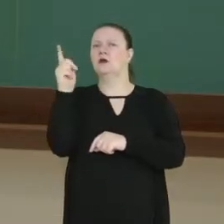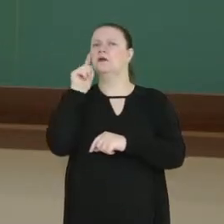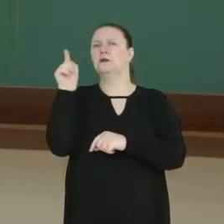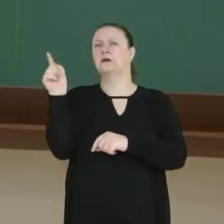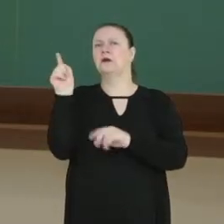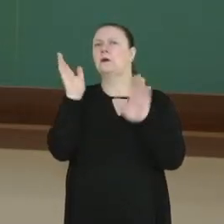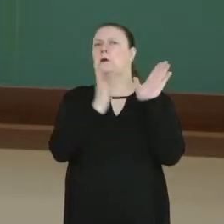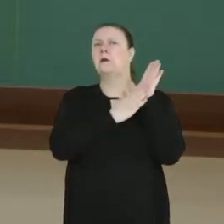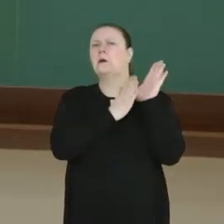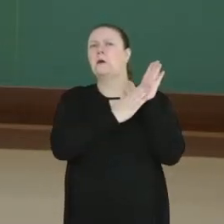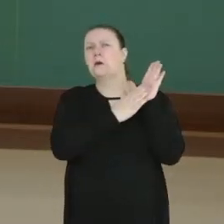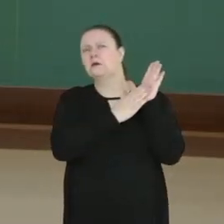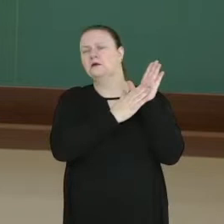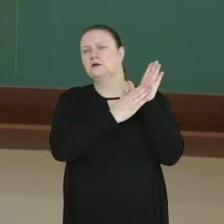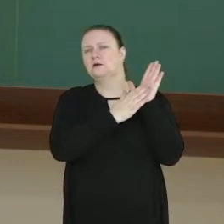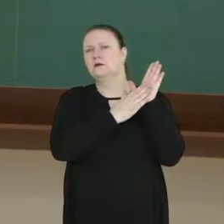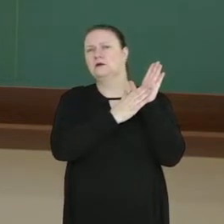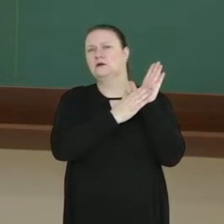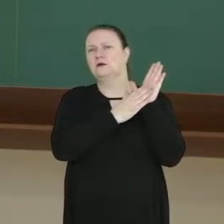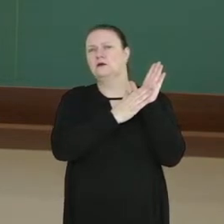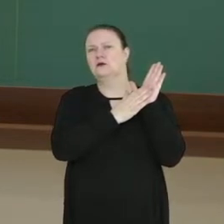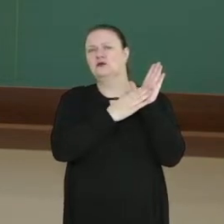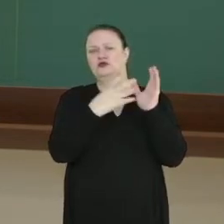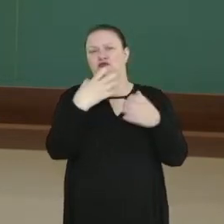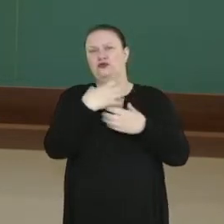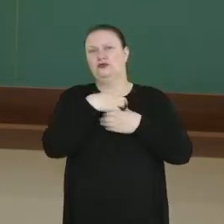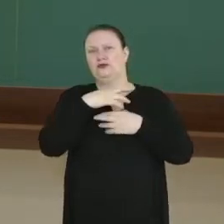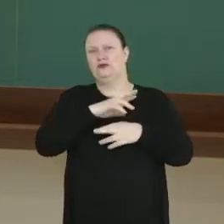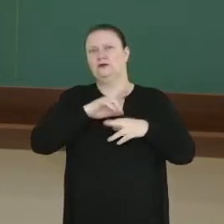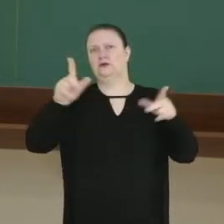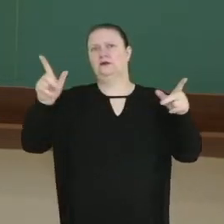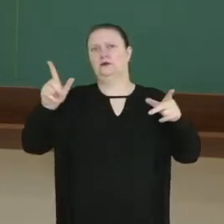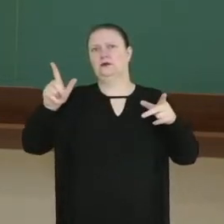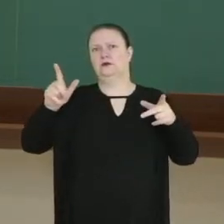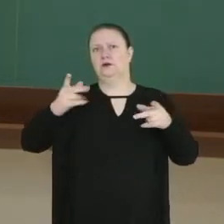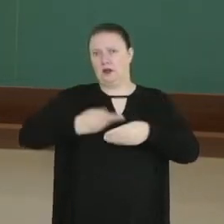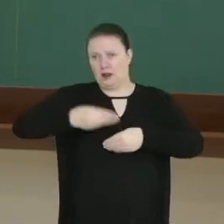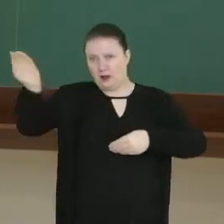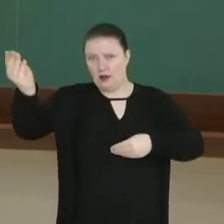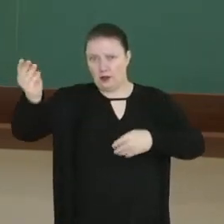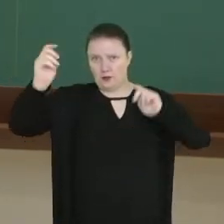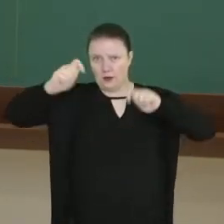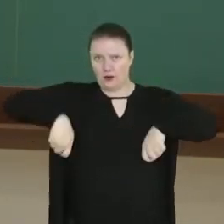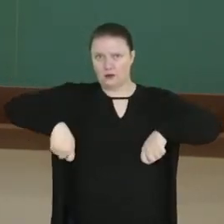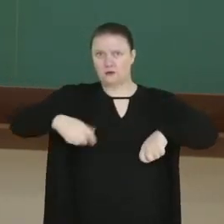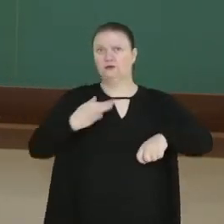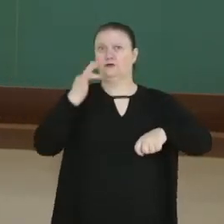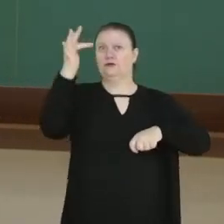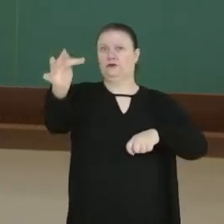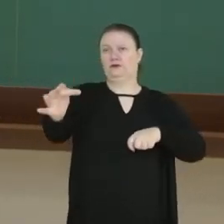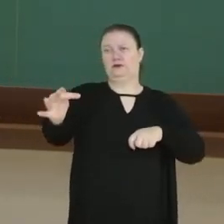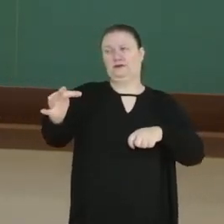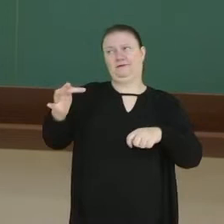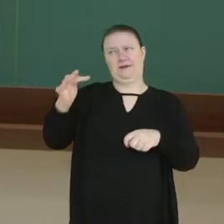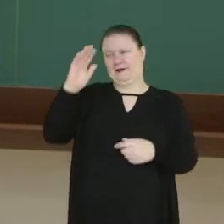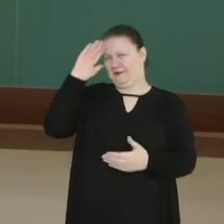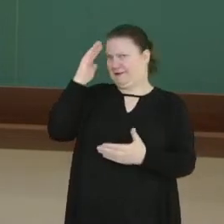isso? Uma entrega por um meio não convencional. Isso vai ser possível um dia? Acredito que não.